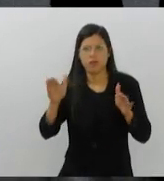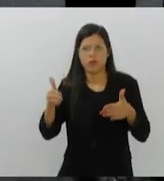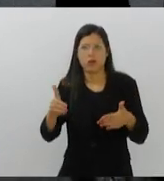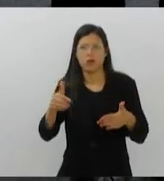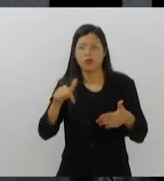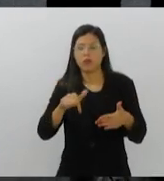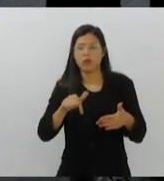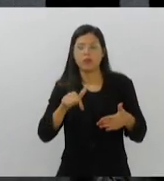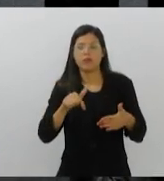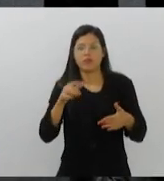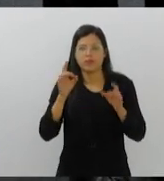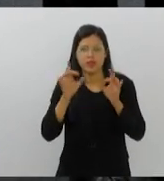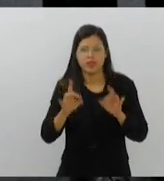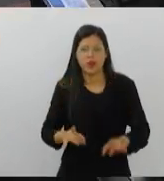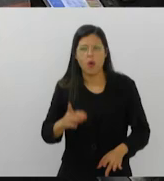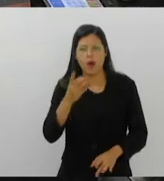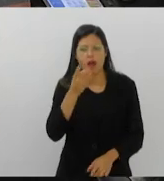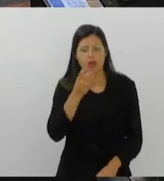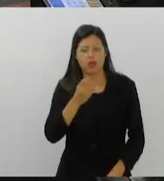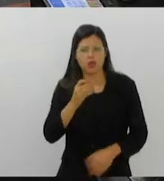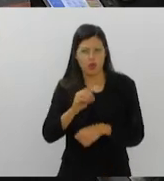doutora Ana Basílio. Obrigada.